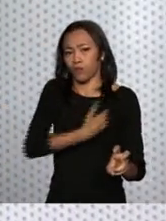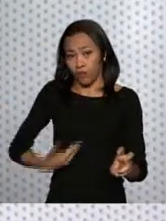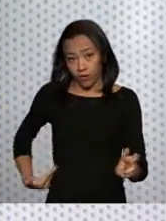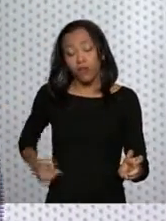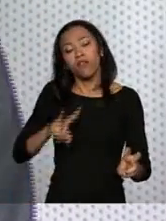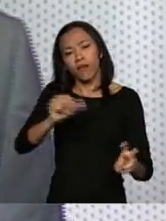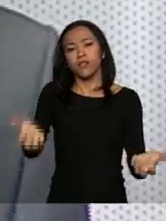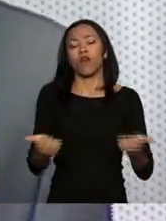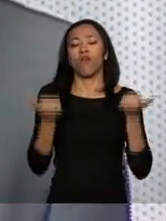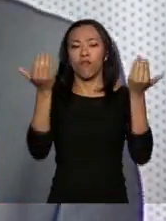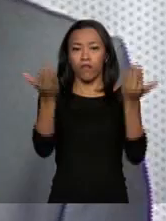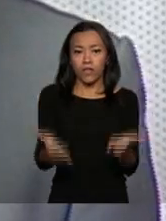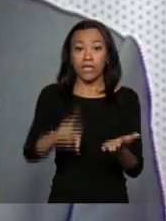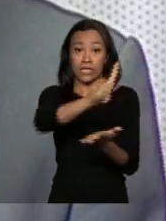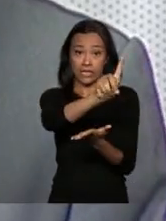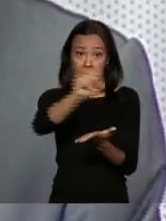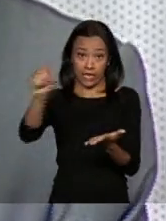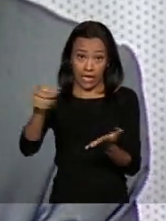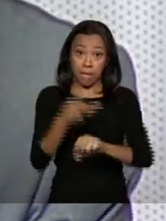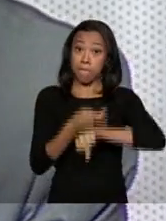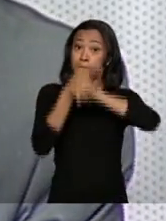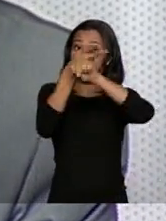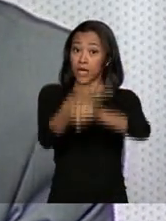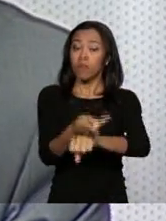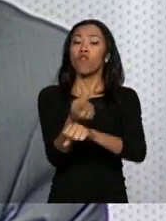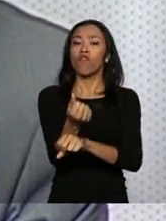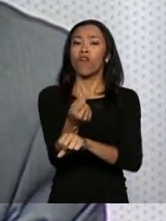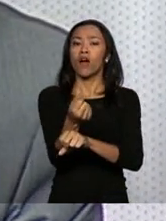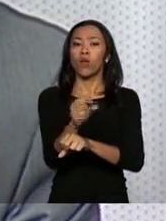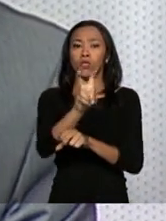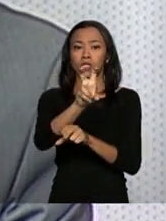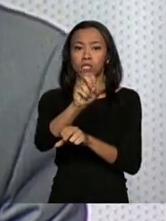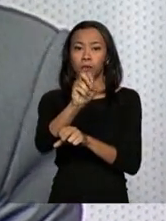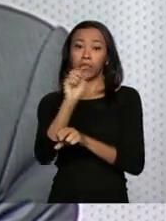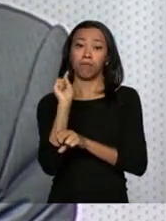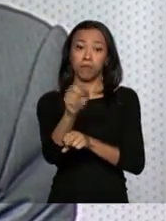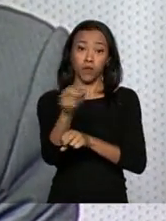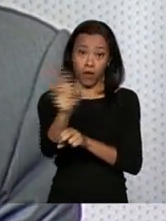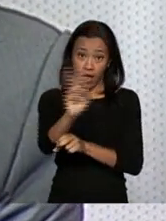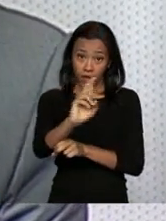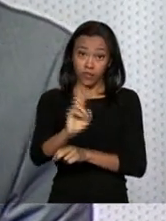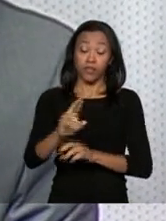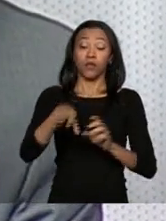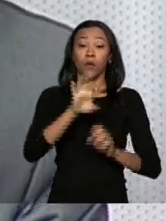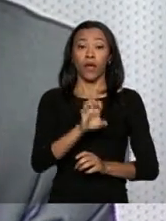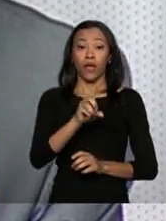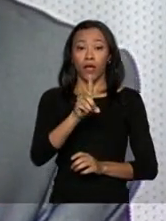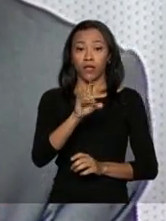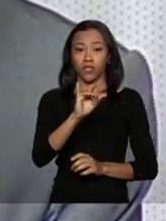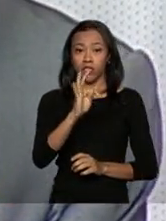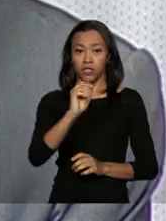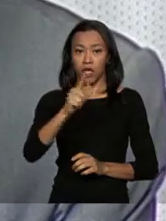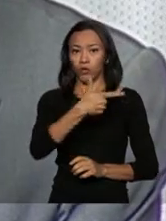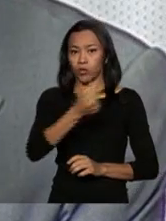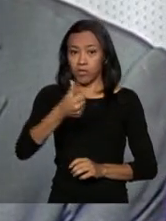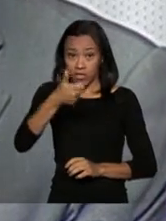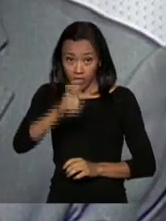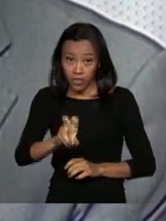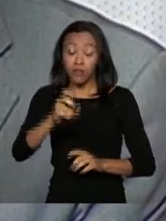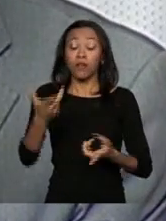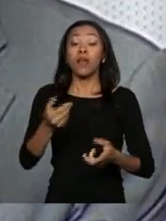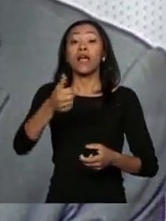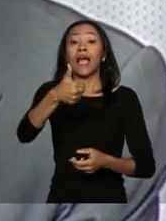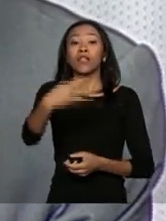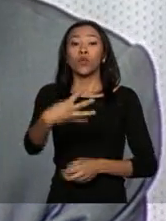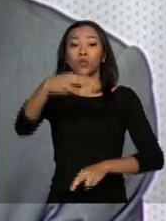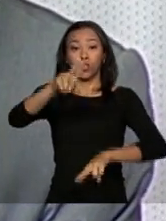será oferecido 100 prêmios no valor de R 50.000 o edital de 2015 foi lançado em 14 de Julho e